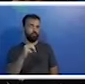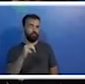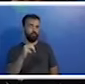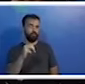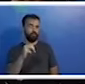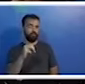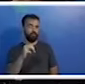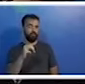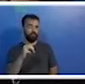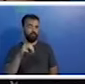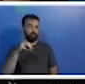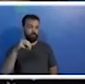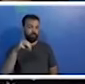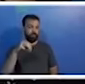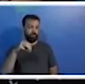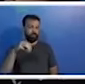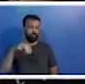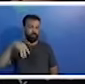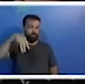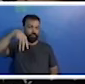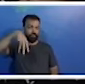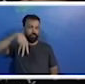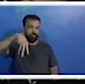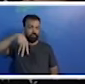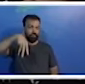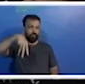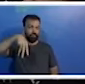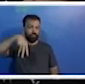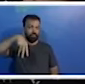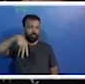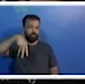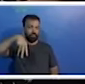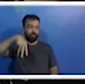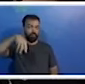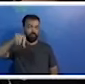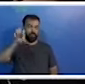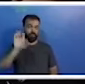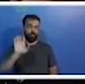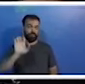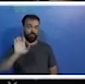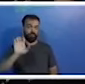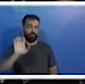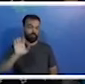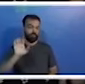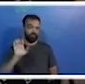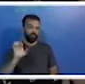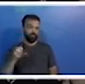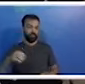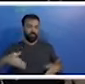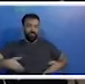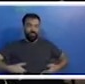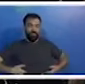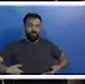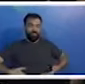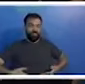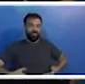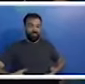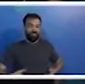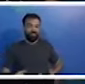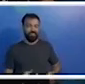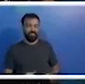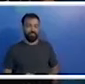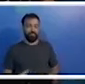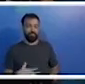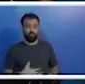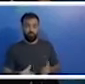letrinha de pensa não é só me m com e olha só que palavrinha pequena